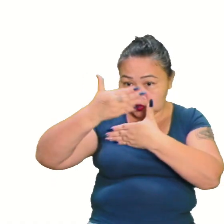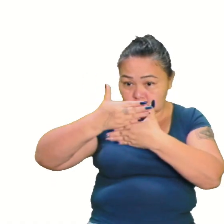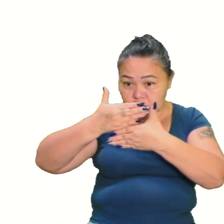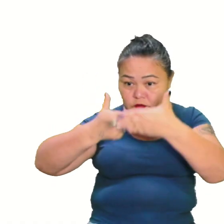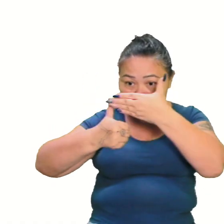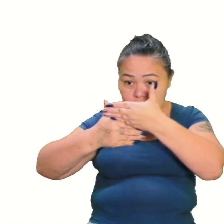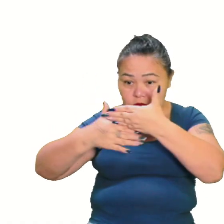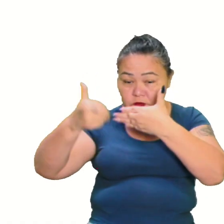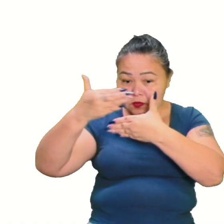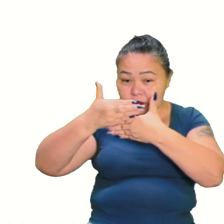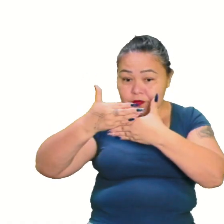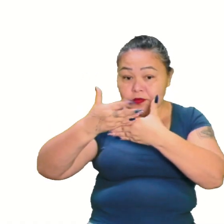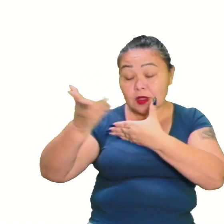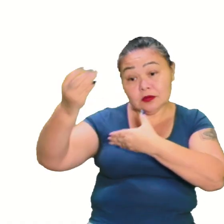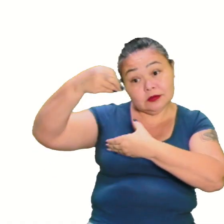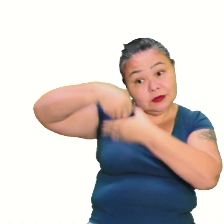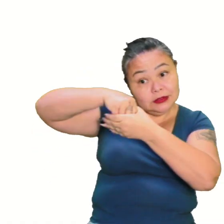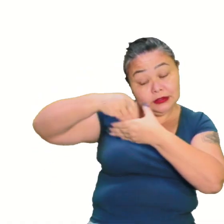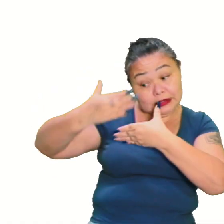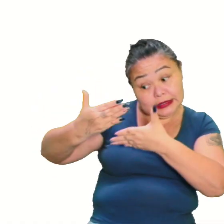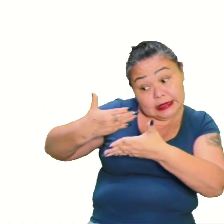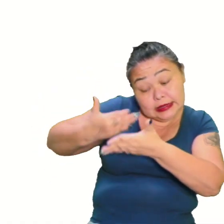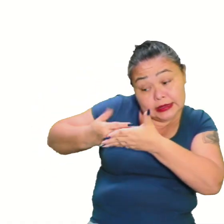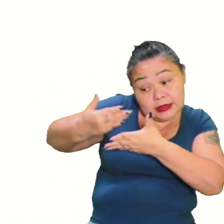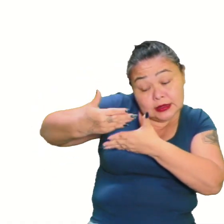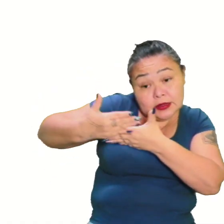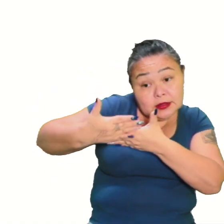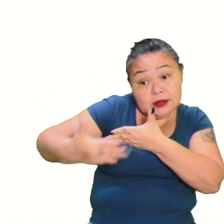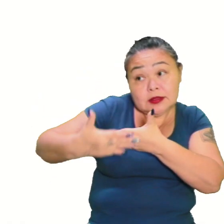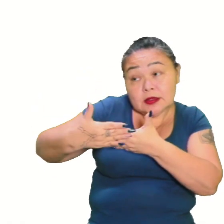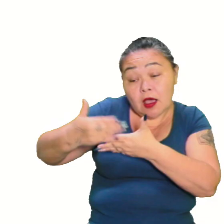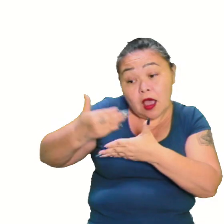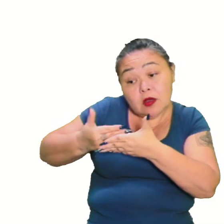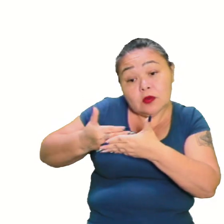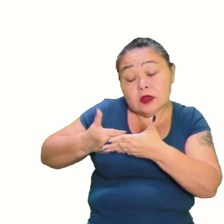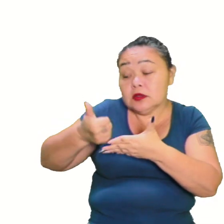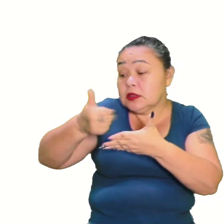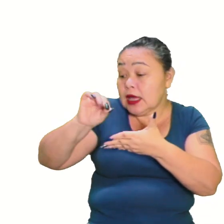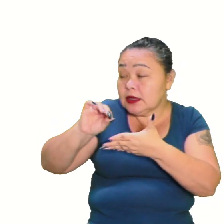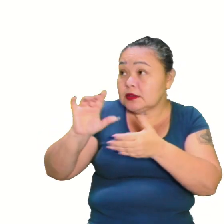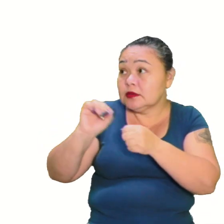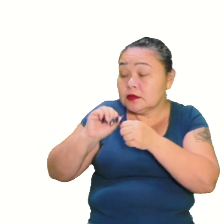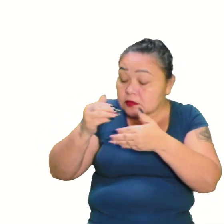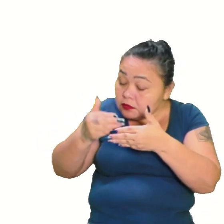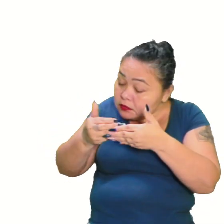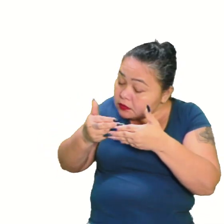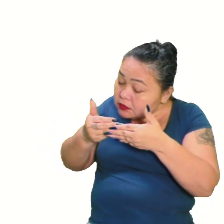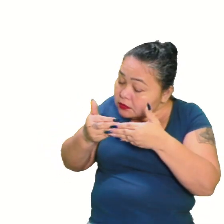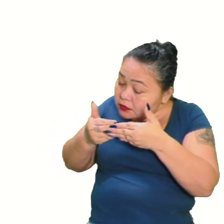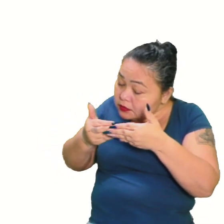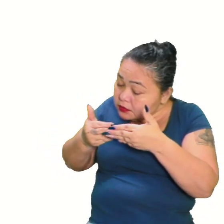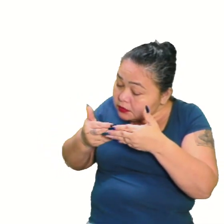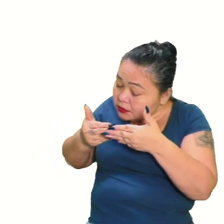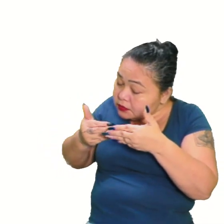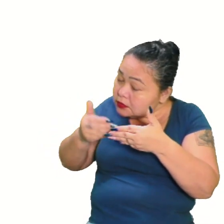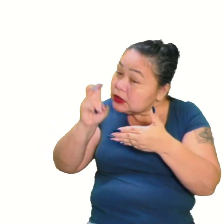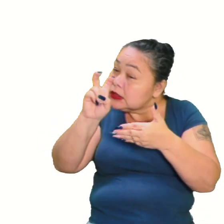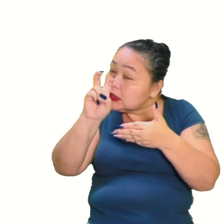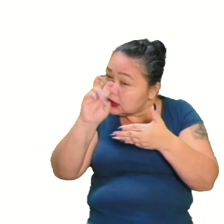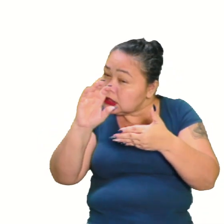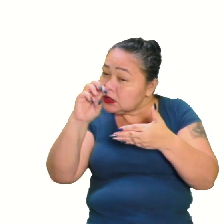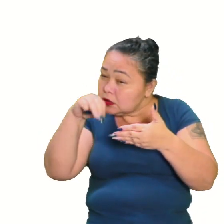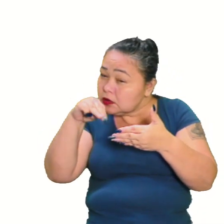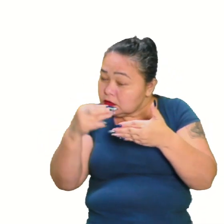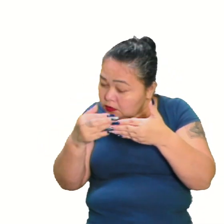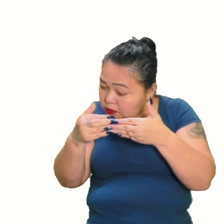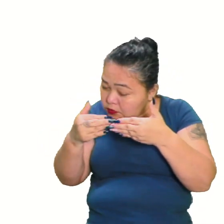o tijolo fique dentro dos meus limites de território. Se são 10 metros, eu tenho que puxar um pouquinho para dentro, 5